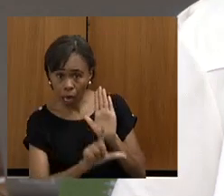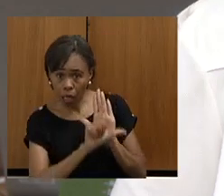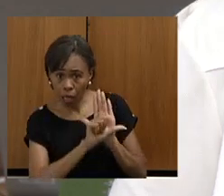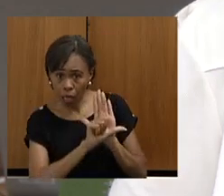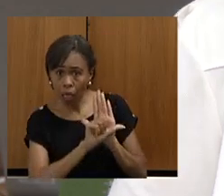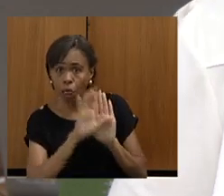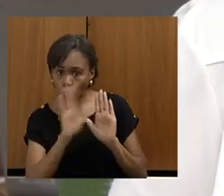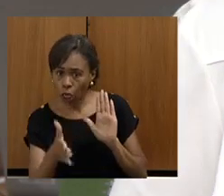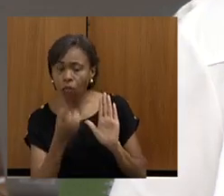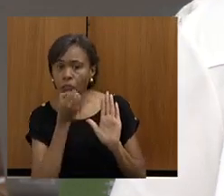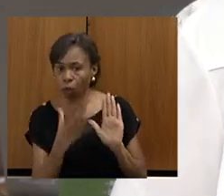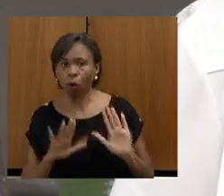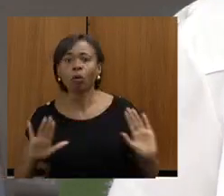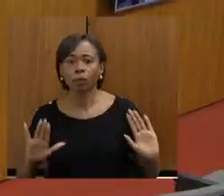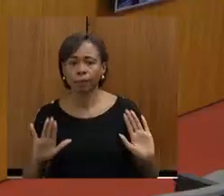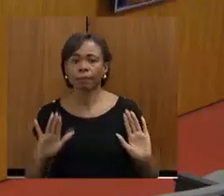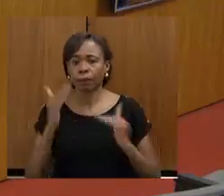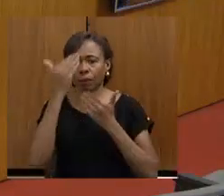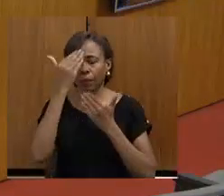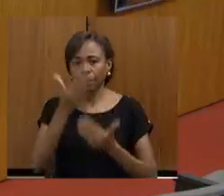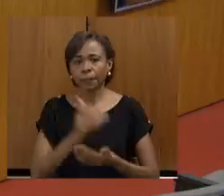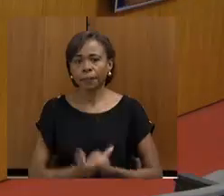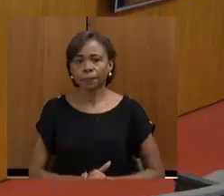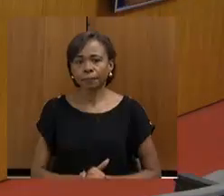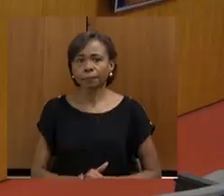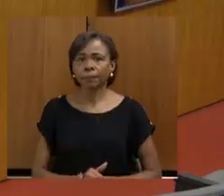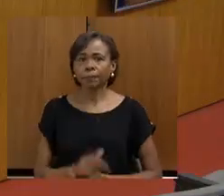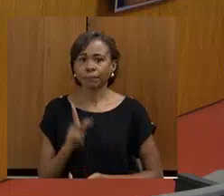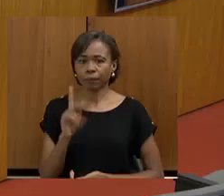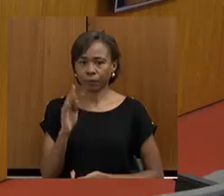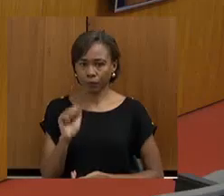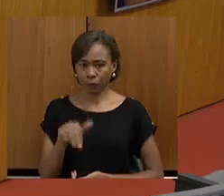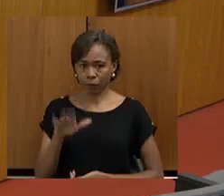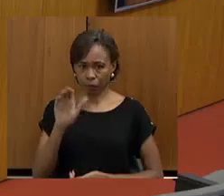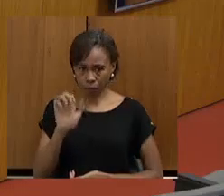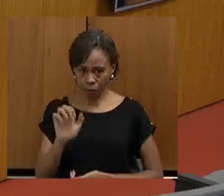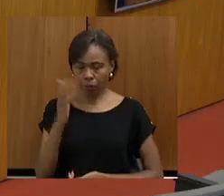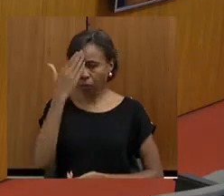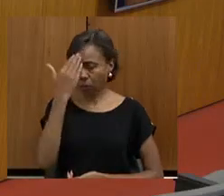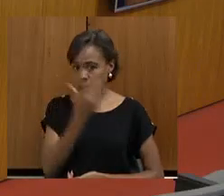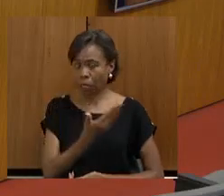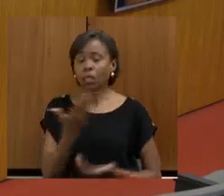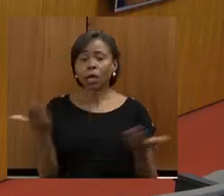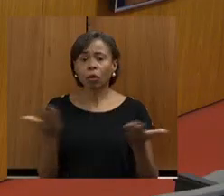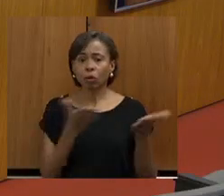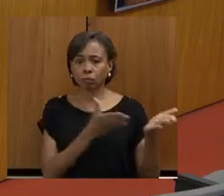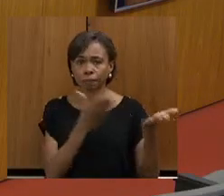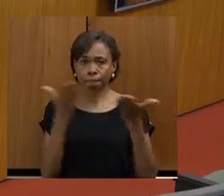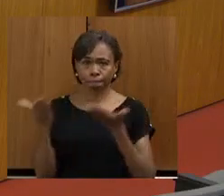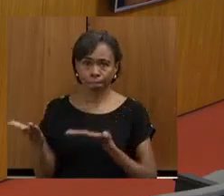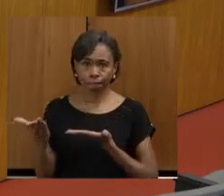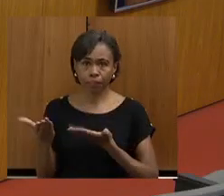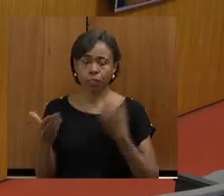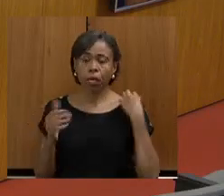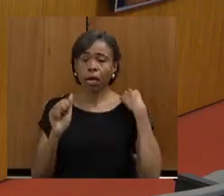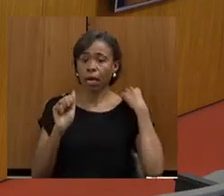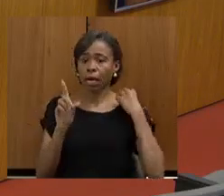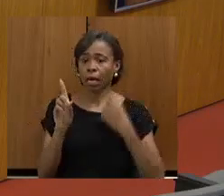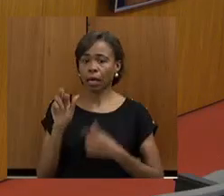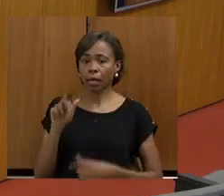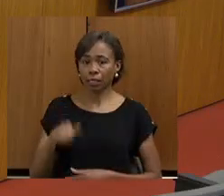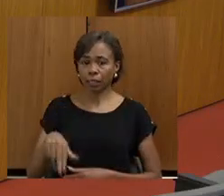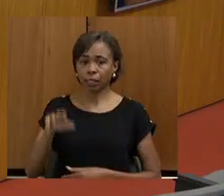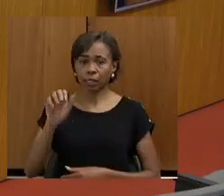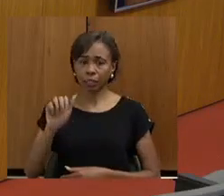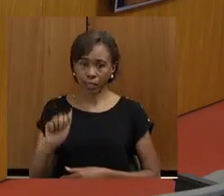satisfeitos. Muito obrigada. Obrigado, Catiane Ferreira. Vou passar aqui a fala para a Adriana Borges,